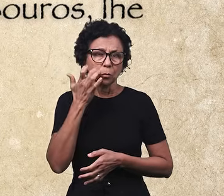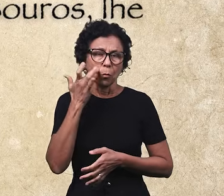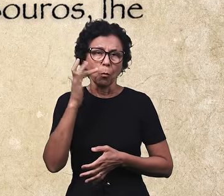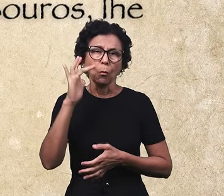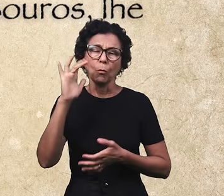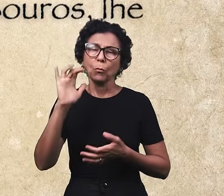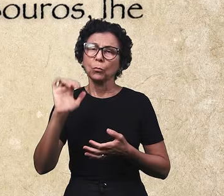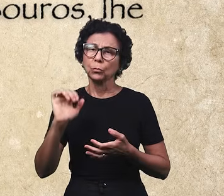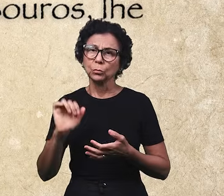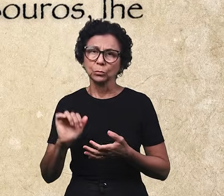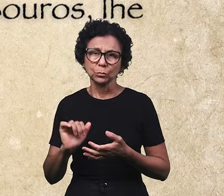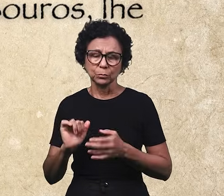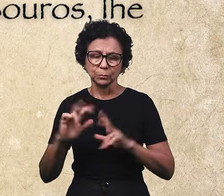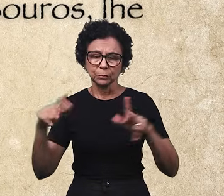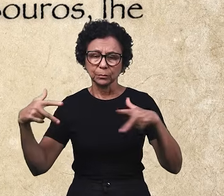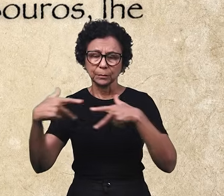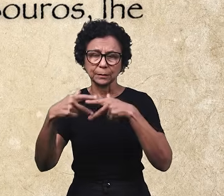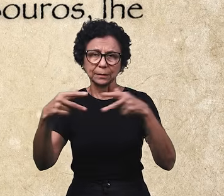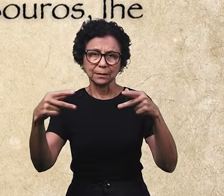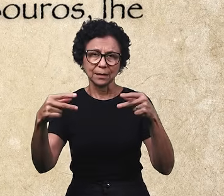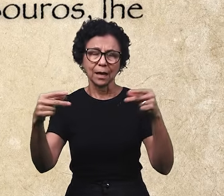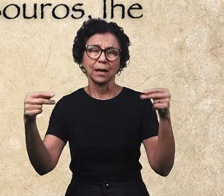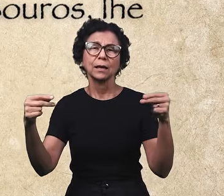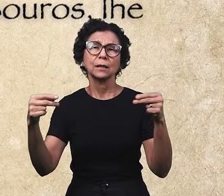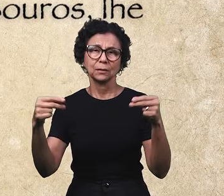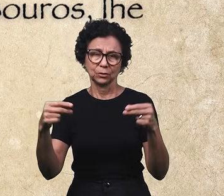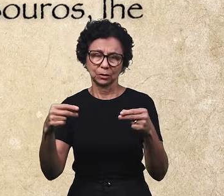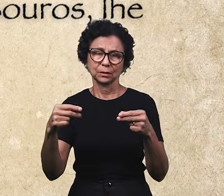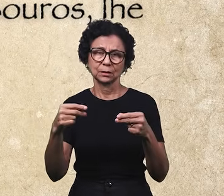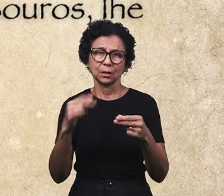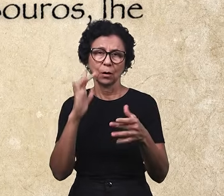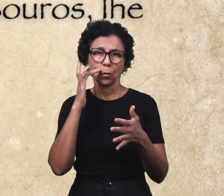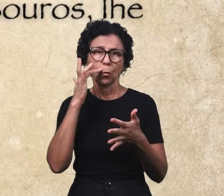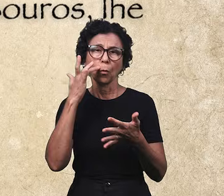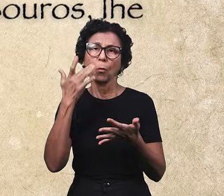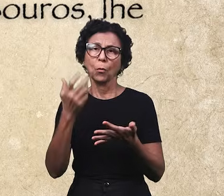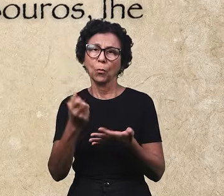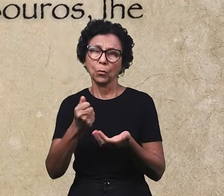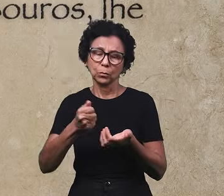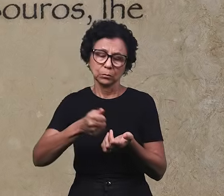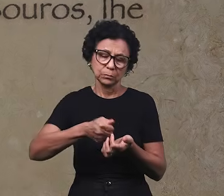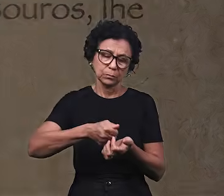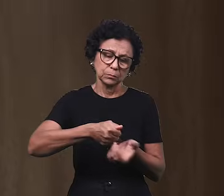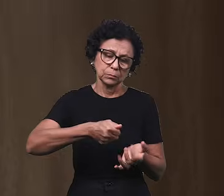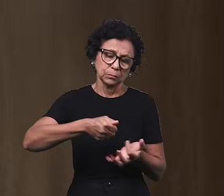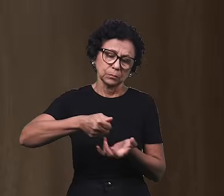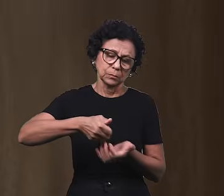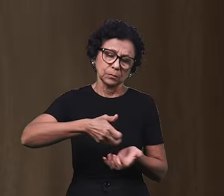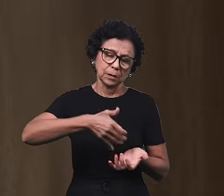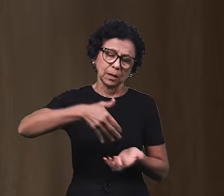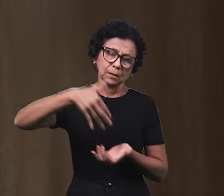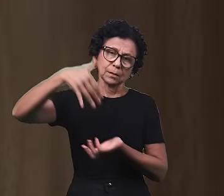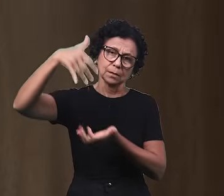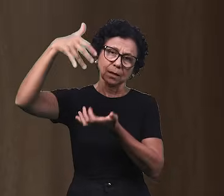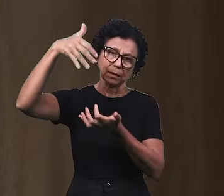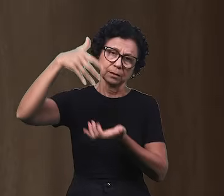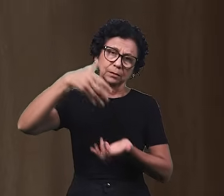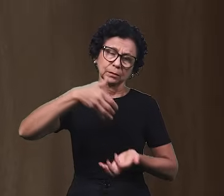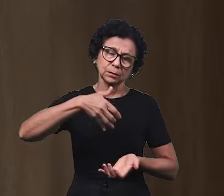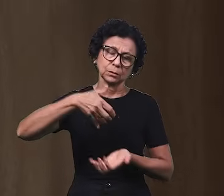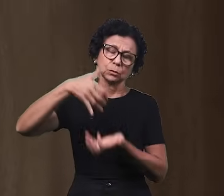ofertaram dádivas, ouro, incenso e mirra. Então, um texto muito bonito, a visita